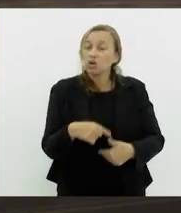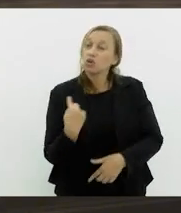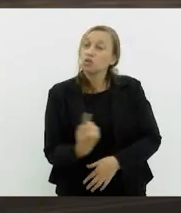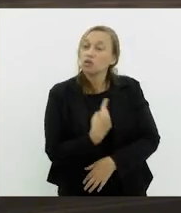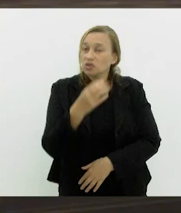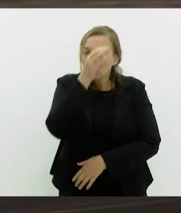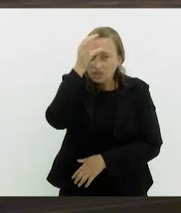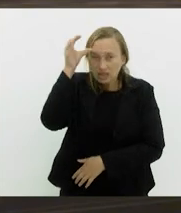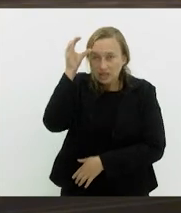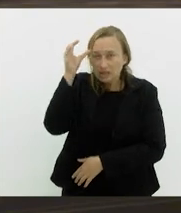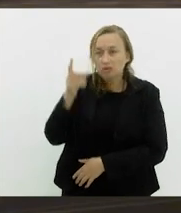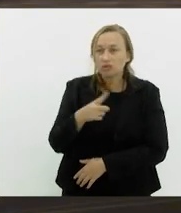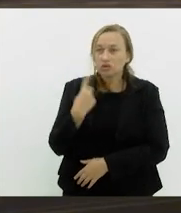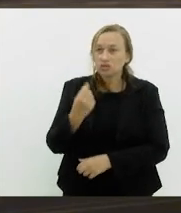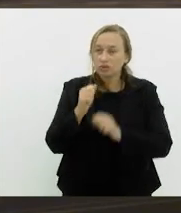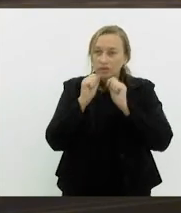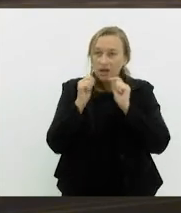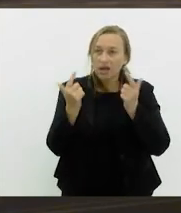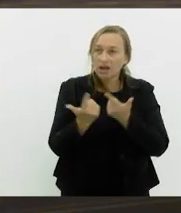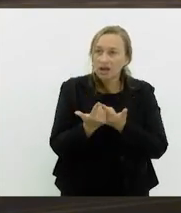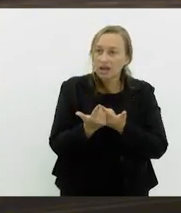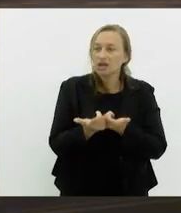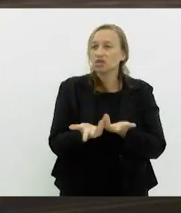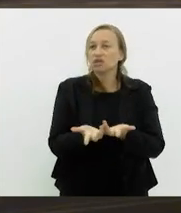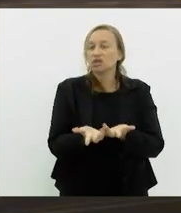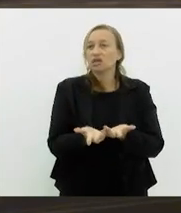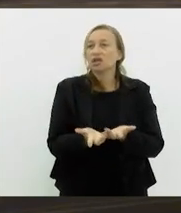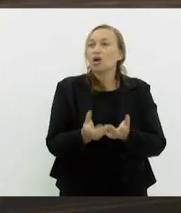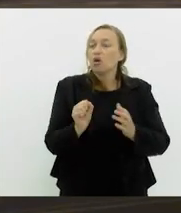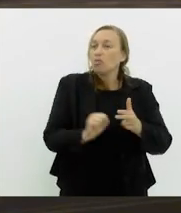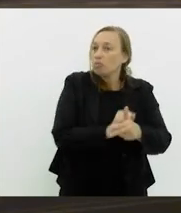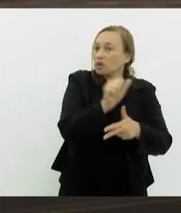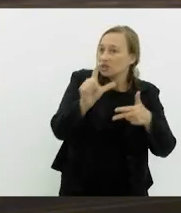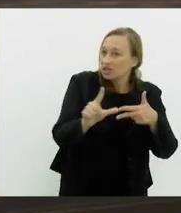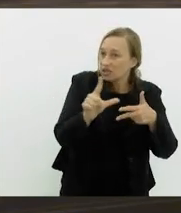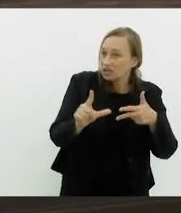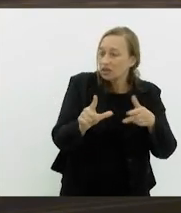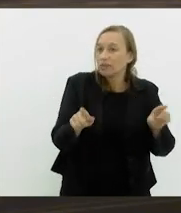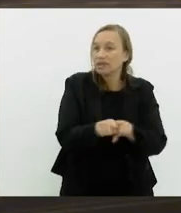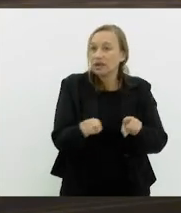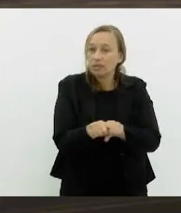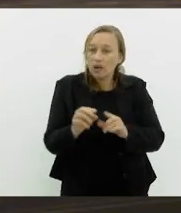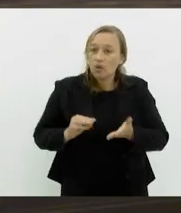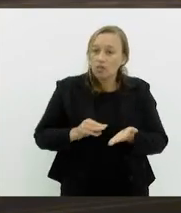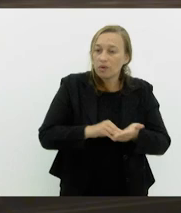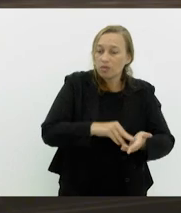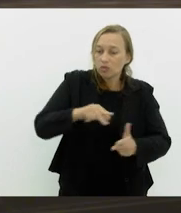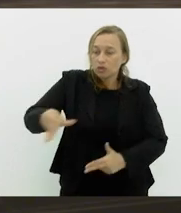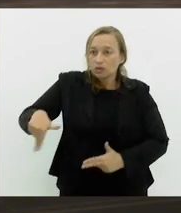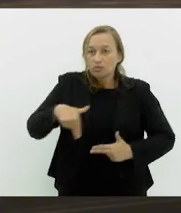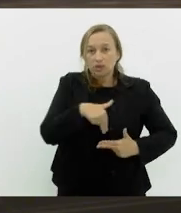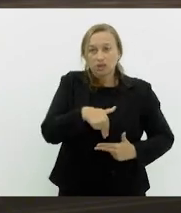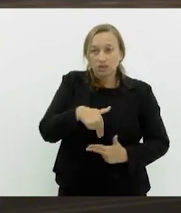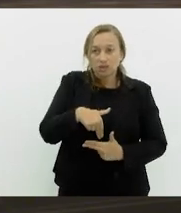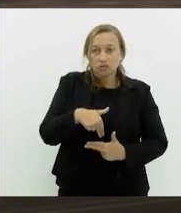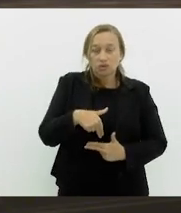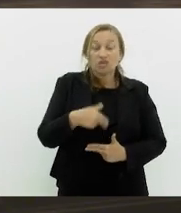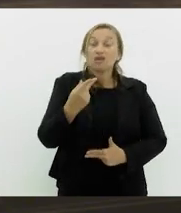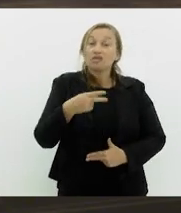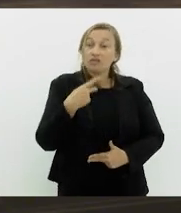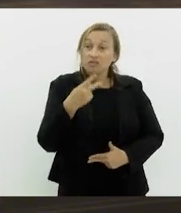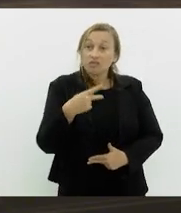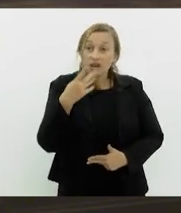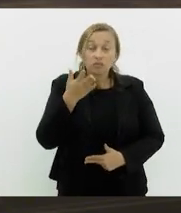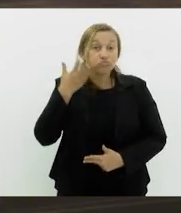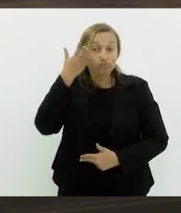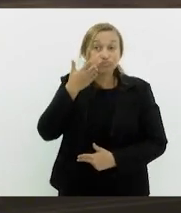está na Assembleia Legislativa, é o Poder Legislativo, mas é também um membro que, quando sobe à tribuna e faz um discurso e é